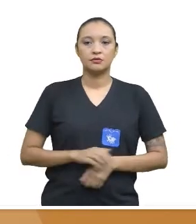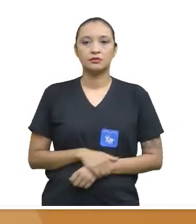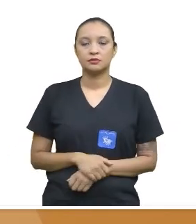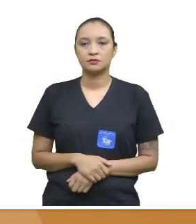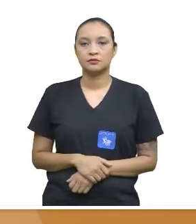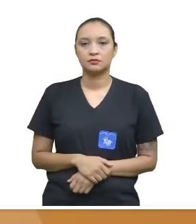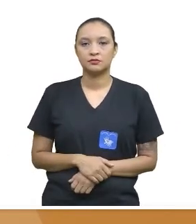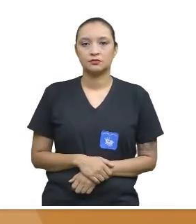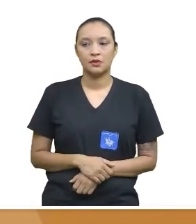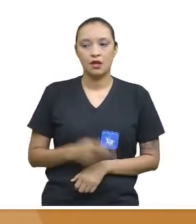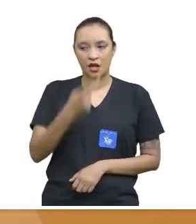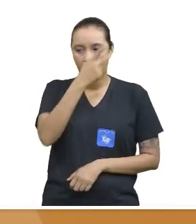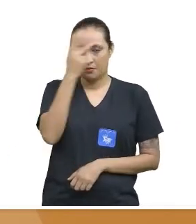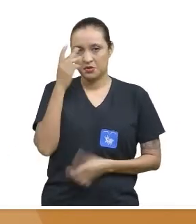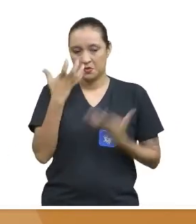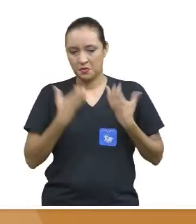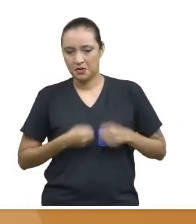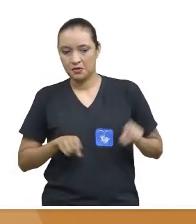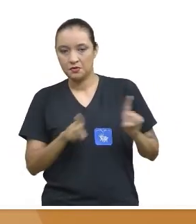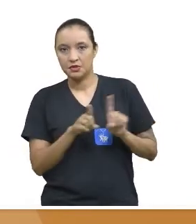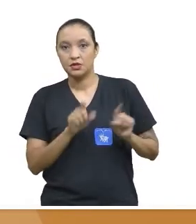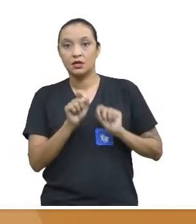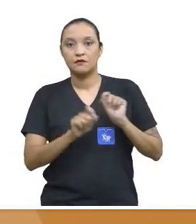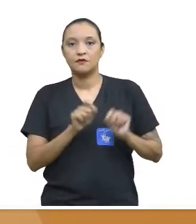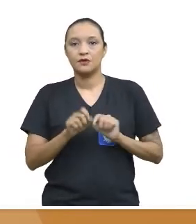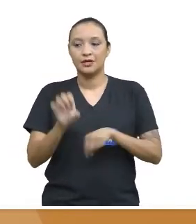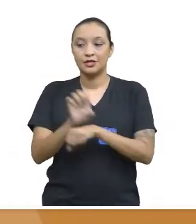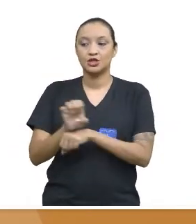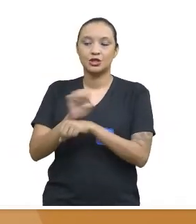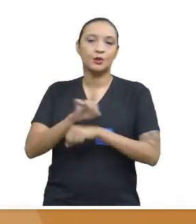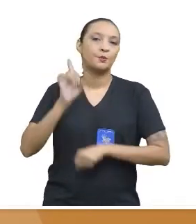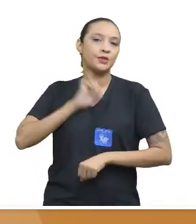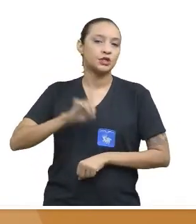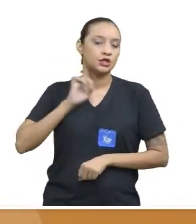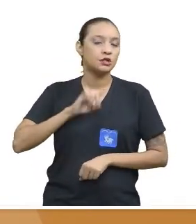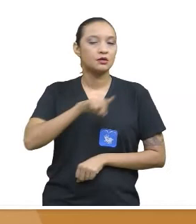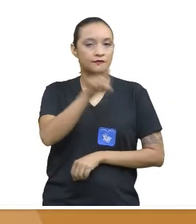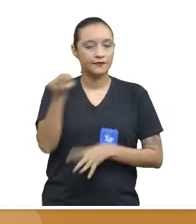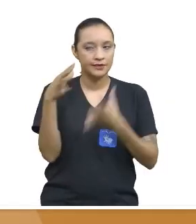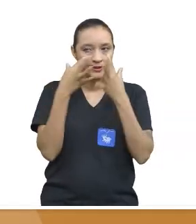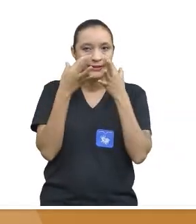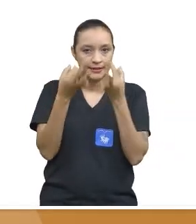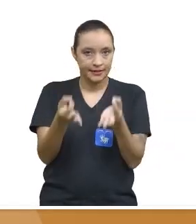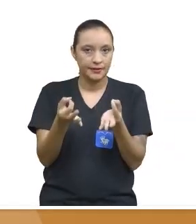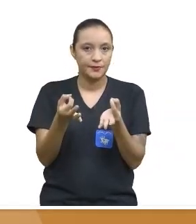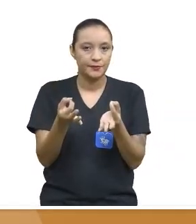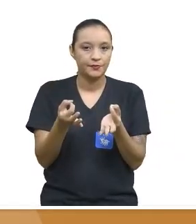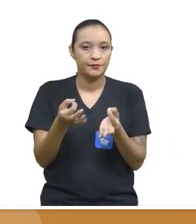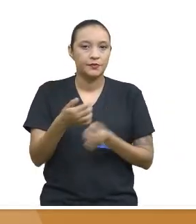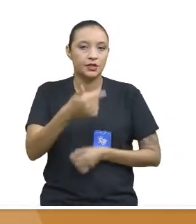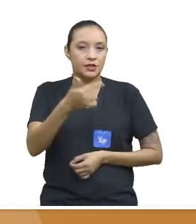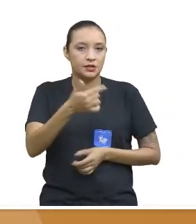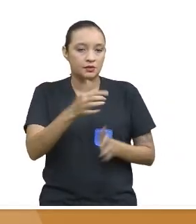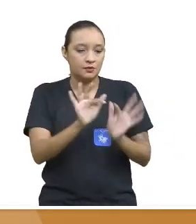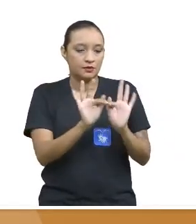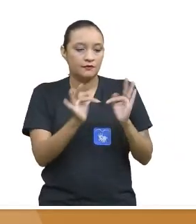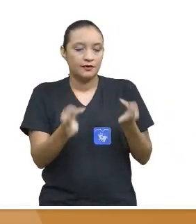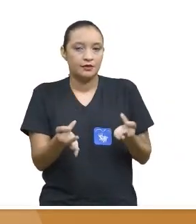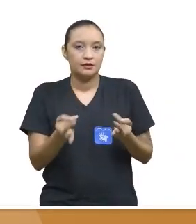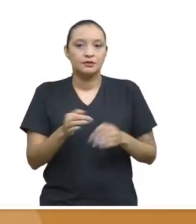do regime vencem estados como Minas Gerais. Gente, muita atenção nessa segunda frase. Por